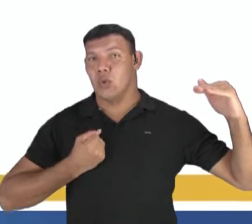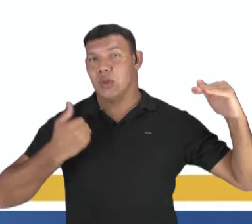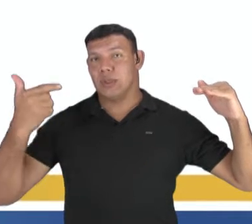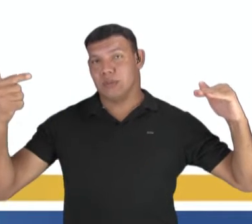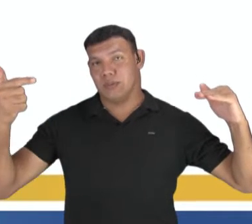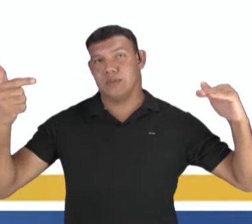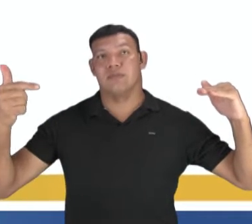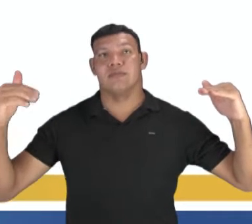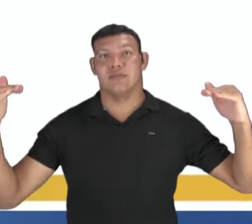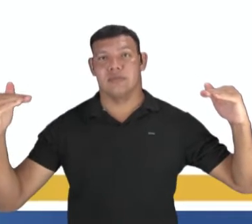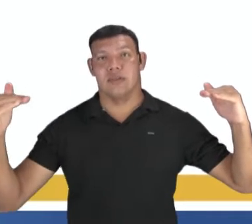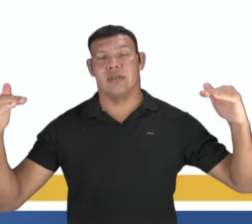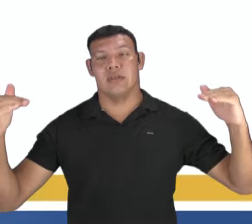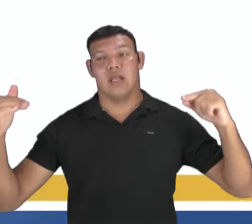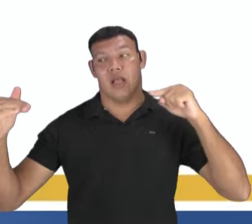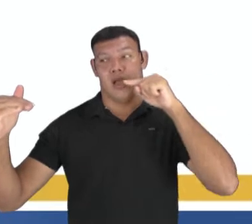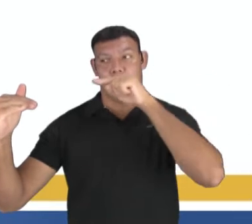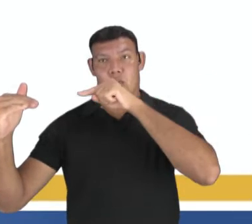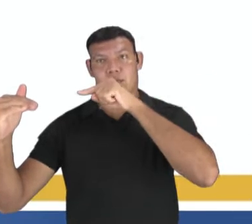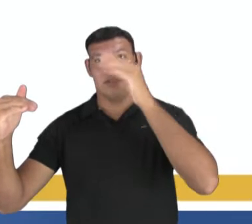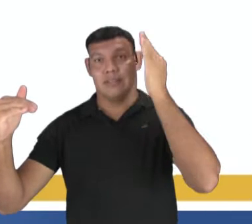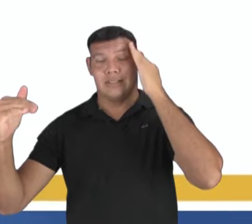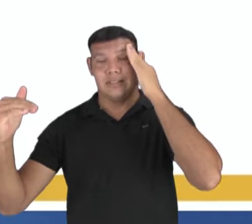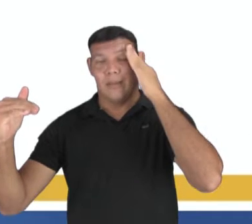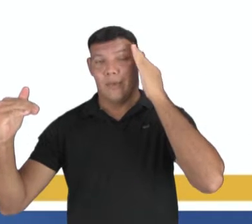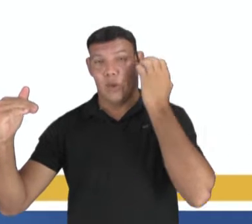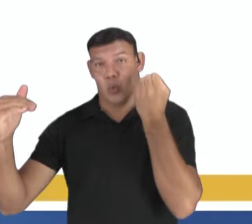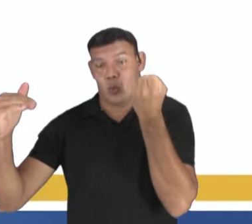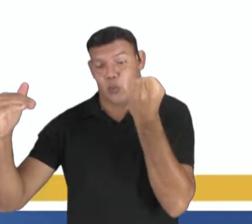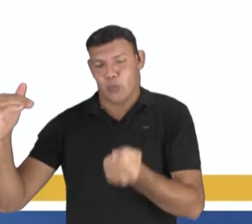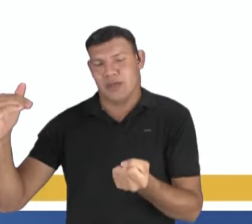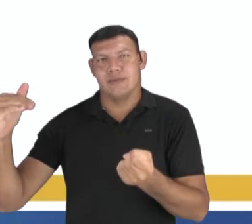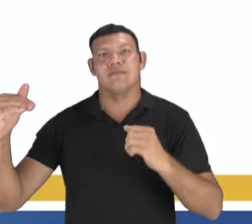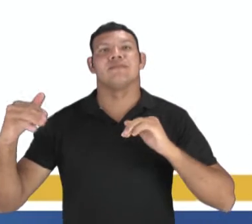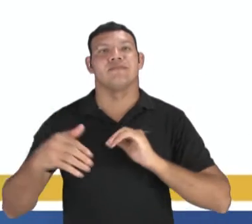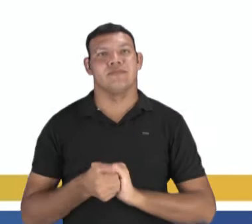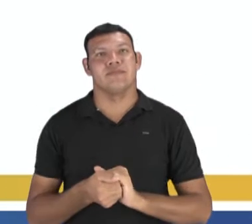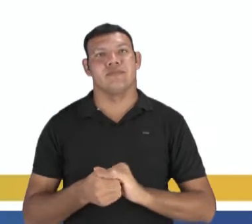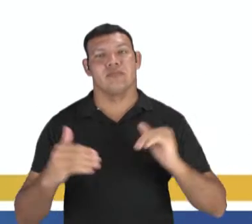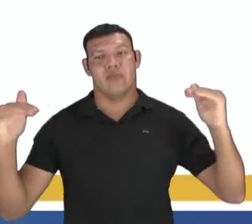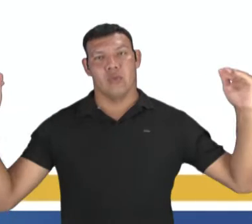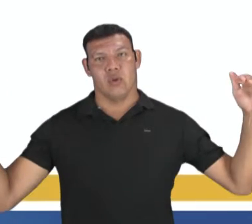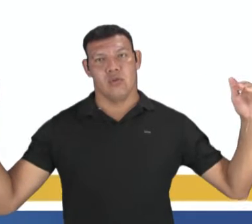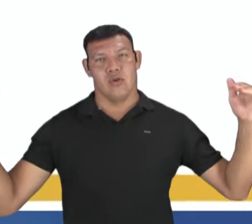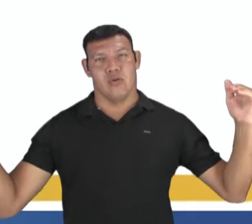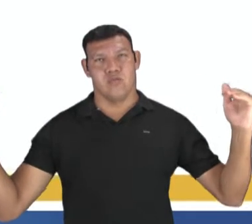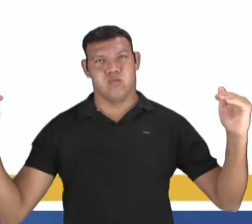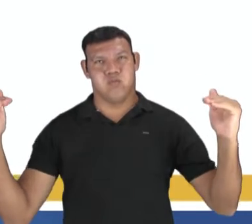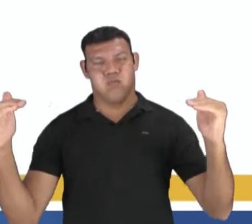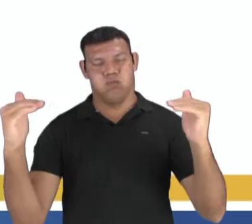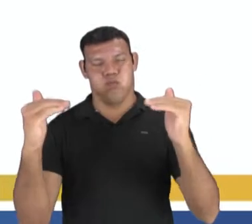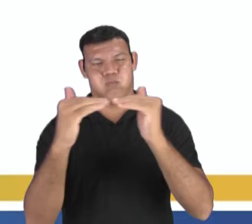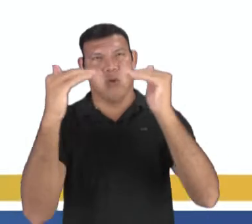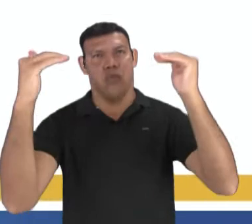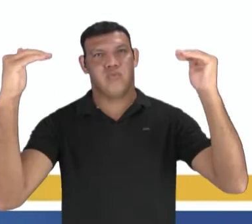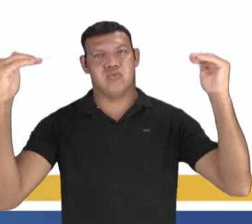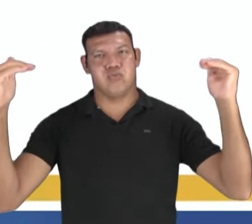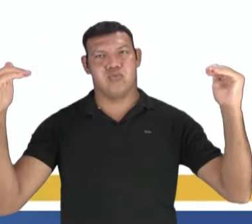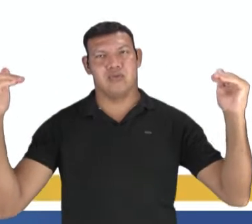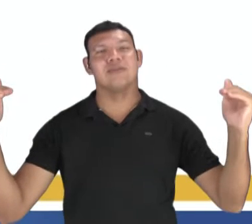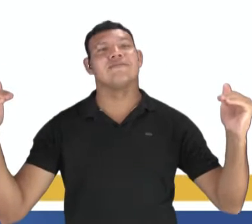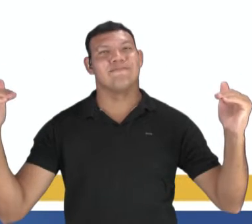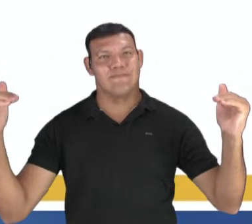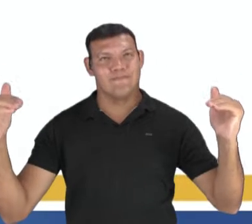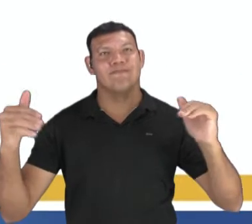o objetivo é descobrir a massa desse carrinho. Bom, ele vem aqui, certo? Se choca com esse carrinho, a partir daqui eles